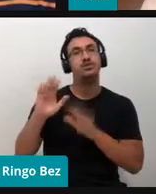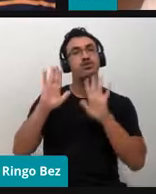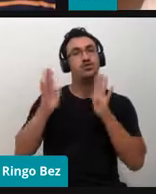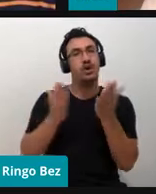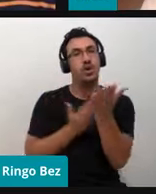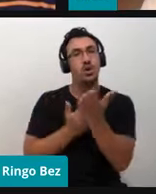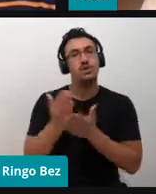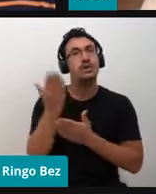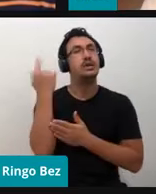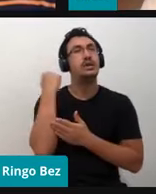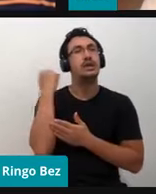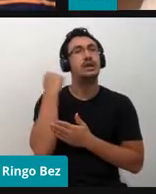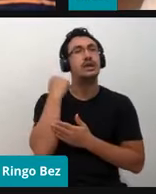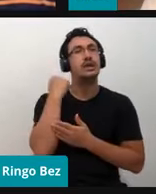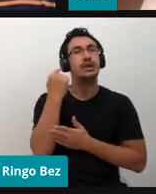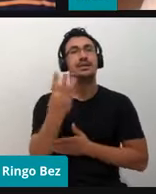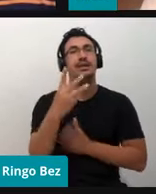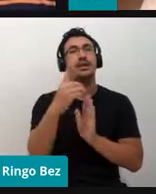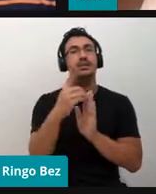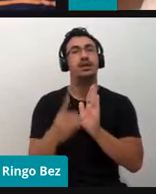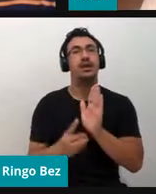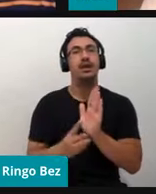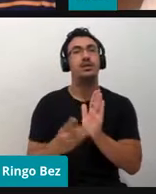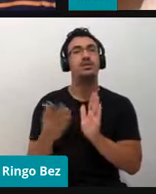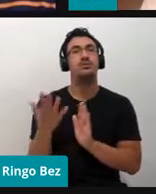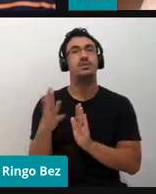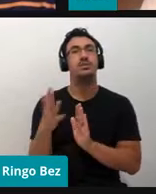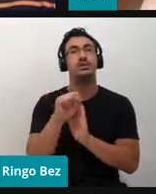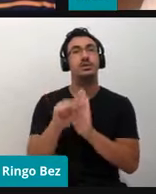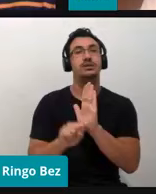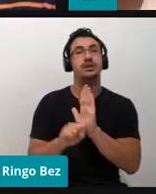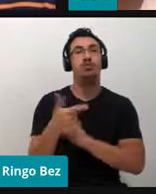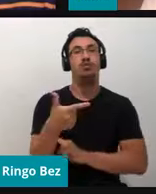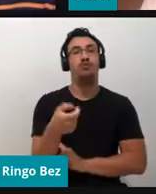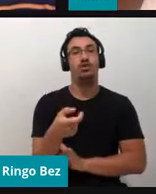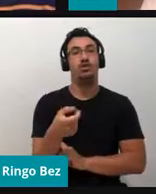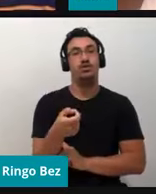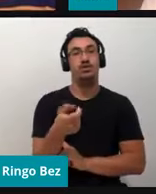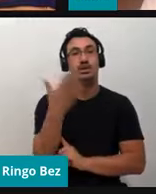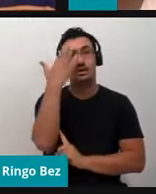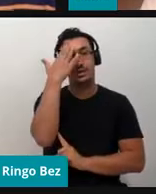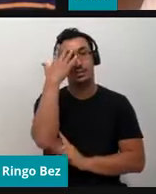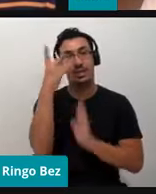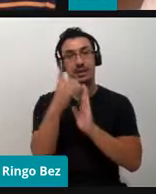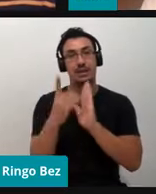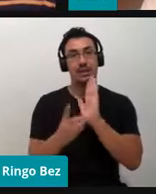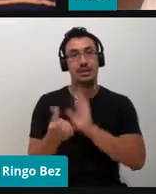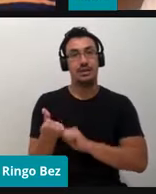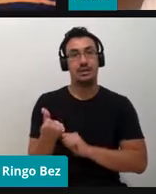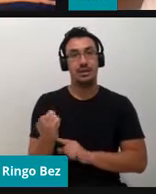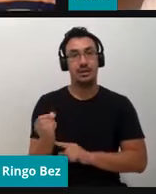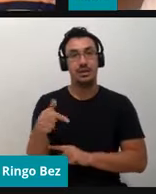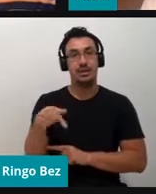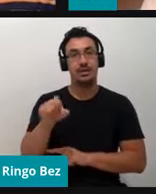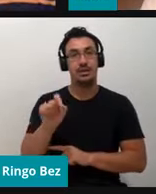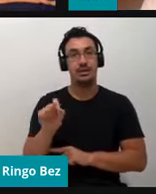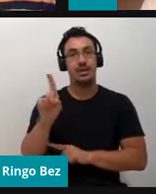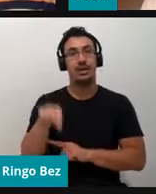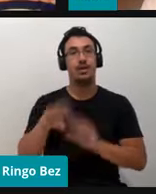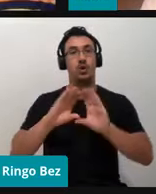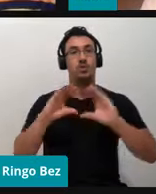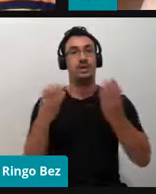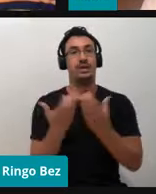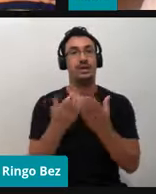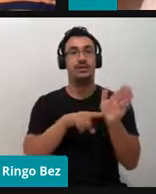da terceira década, final do século XX, década de 70, por uma comunidade